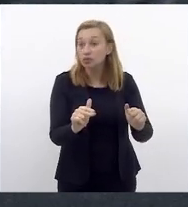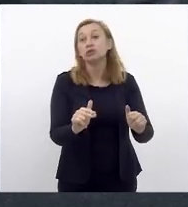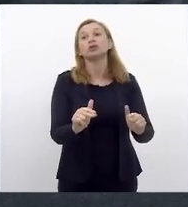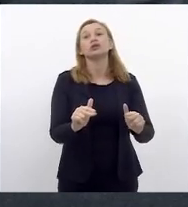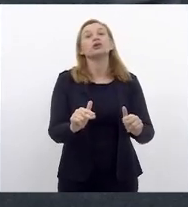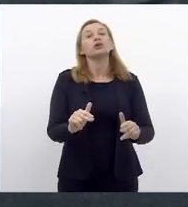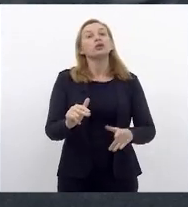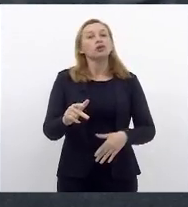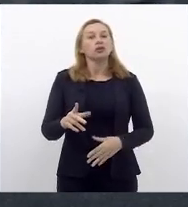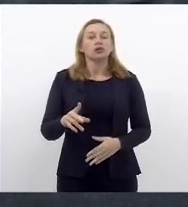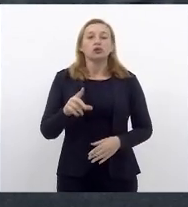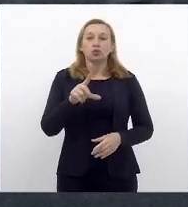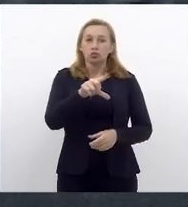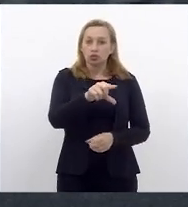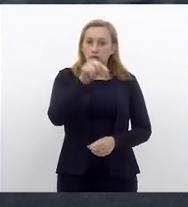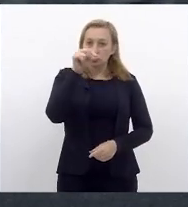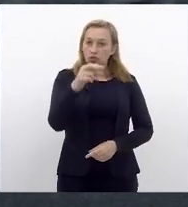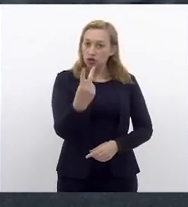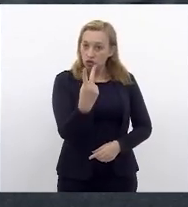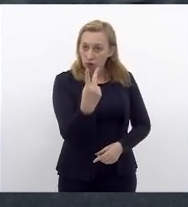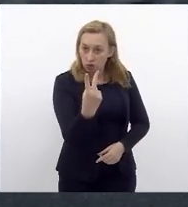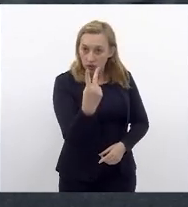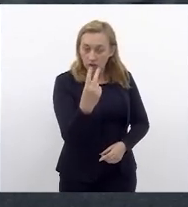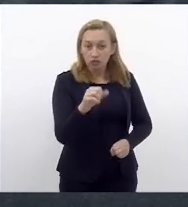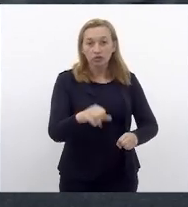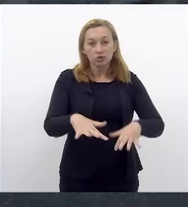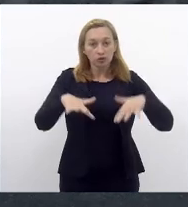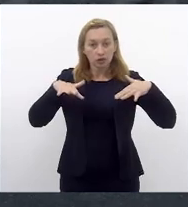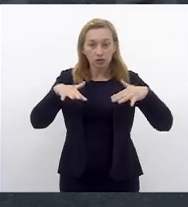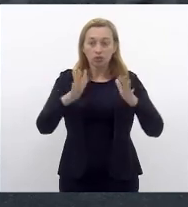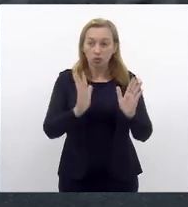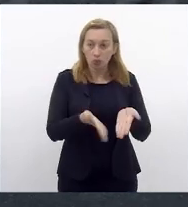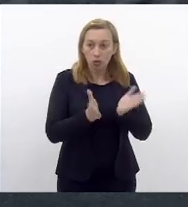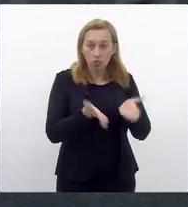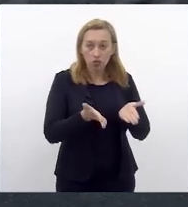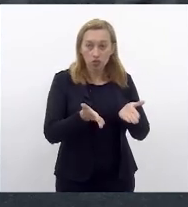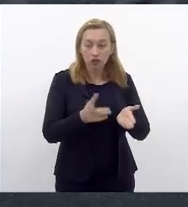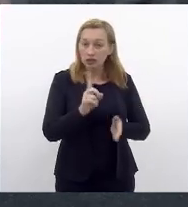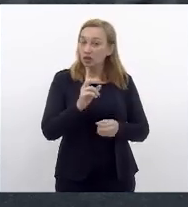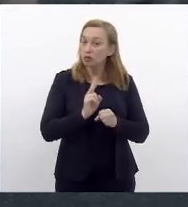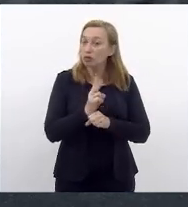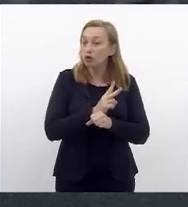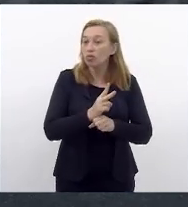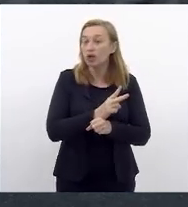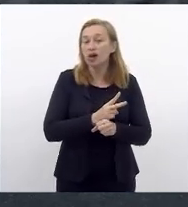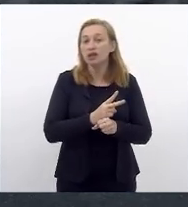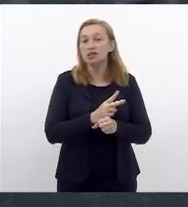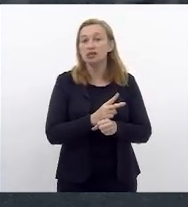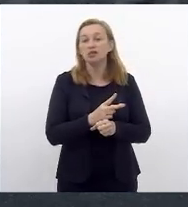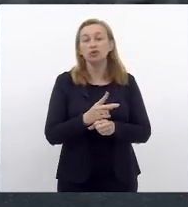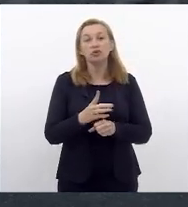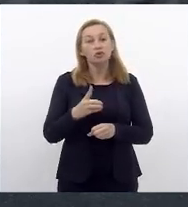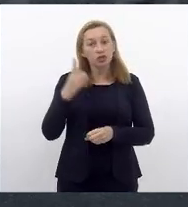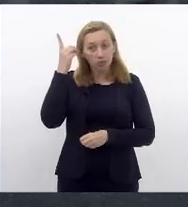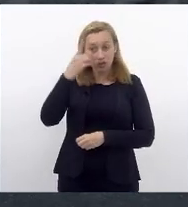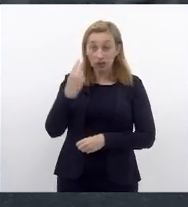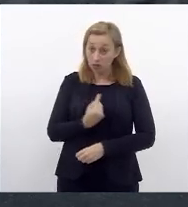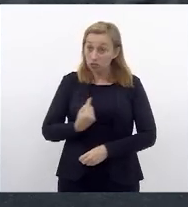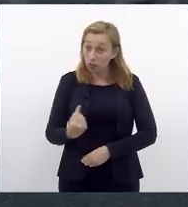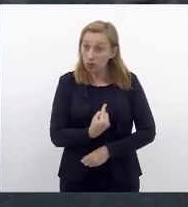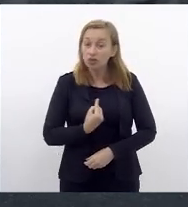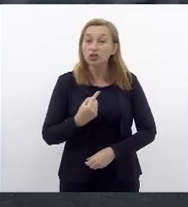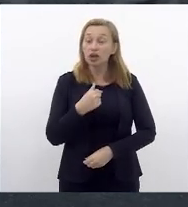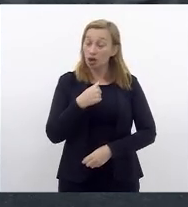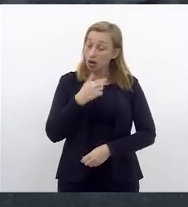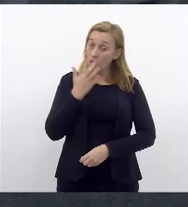dos candidatos que aqui foram submetidos a esse plenário hoje fizeram com que eles não procurassem pelo menos boa parte dessa casa, o que eu considero um